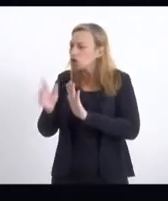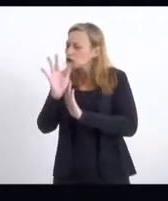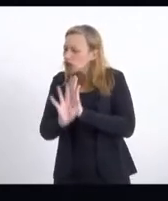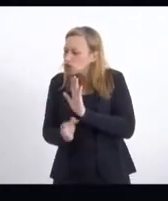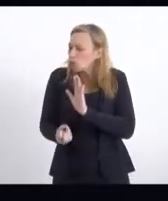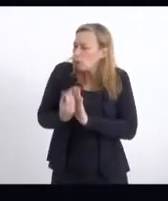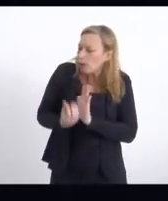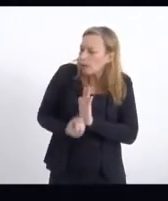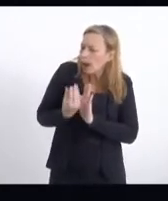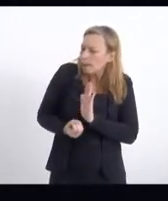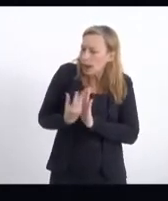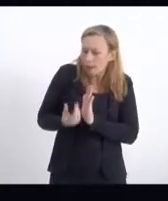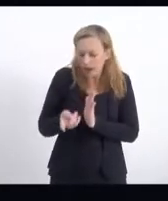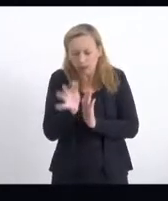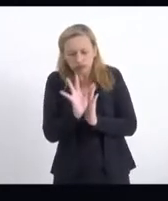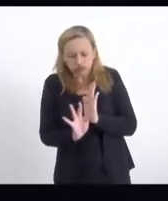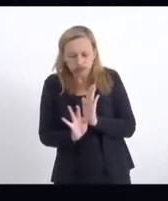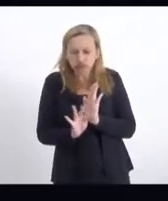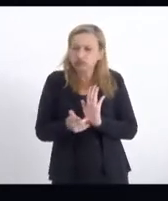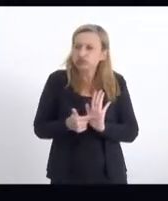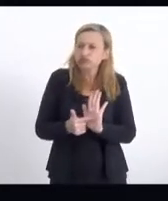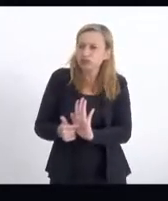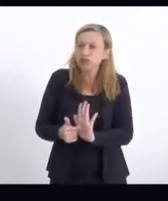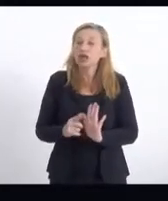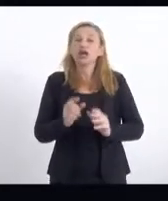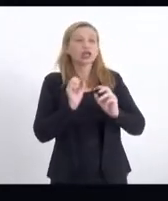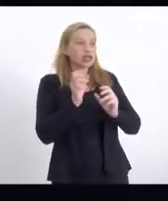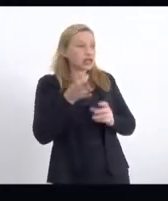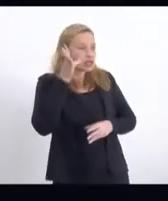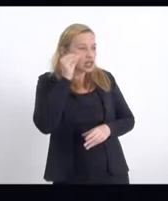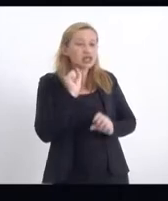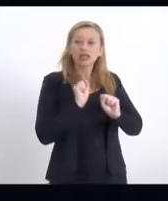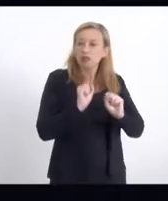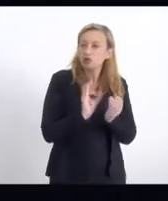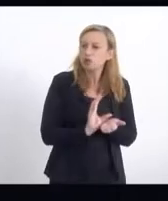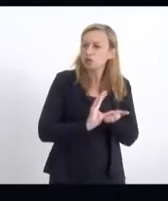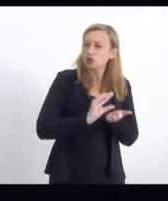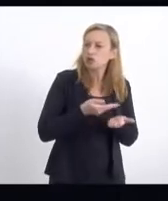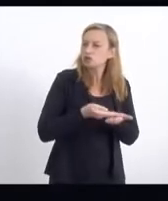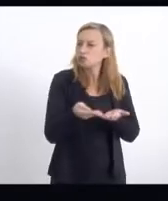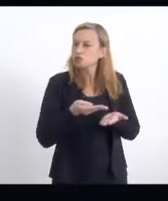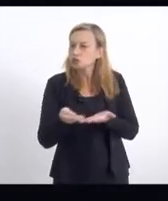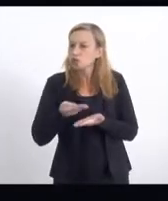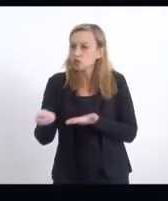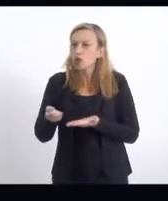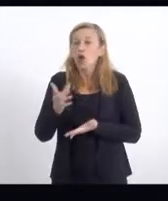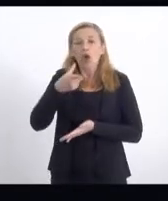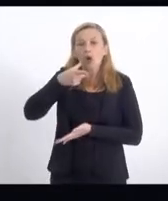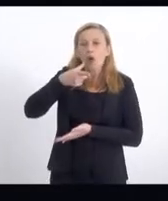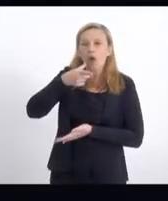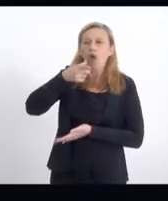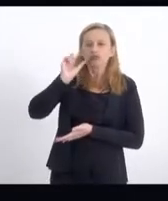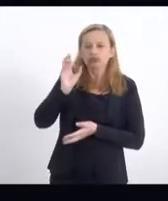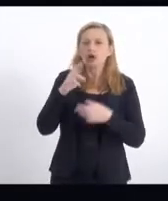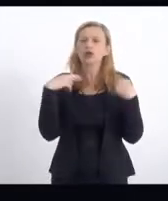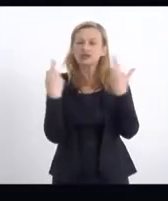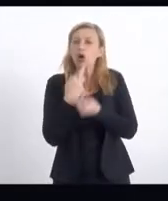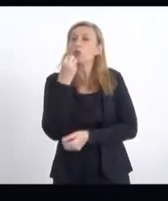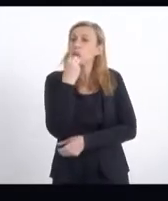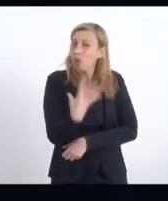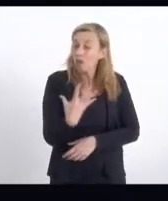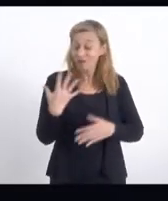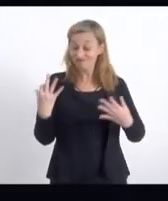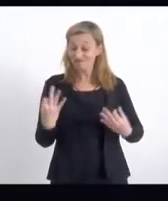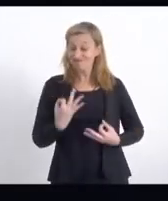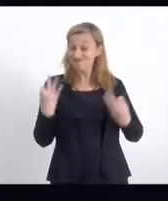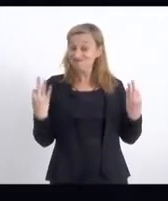Noroeste Fluminense, quem tiver interesse, depois a gente pode estar repassando. Ontem tivemos uma reunião muito rica, muito